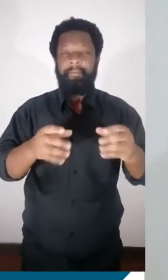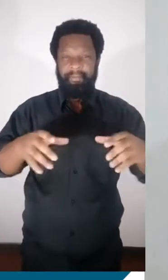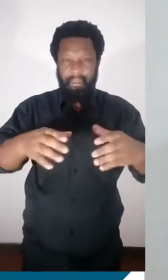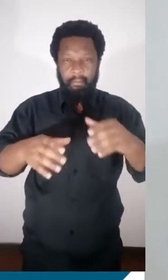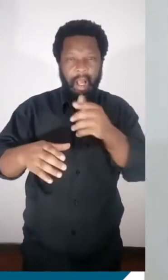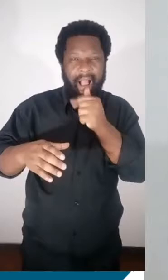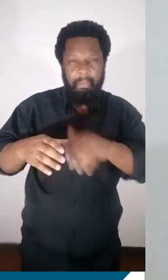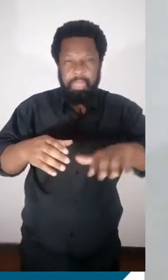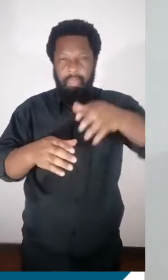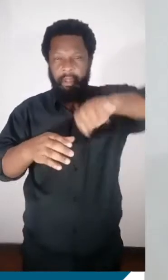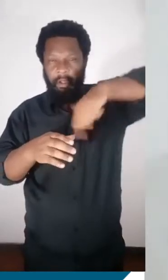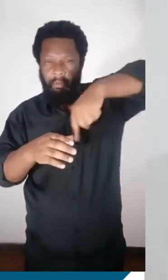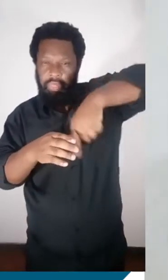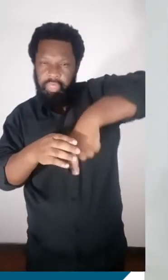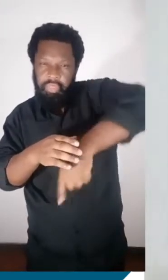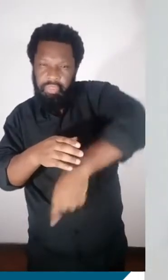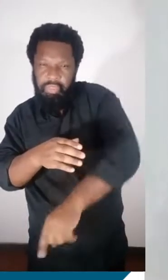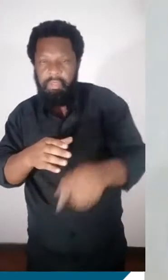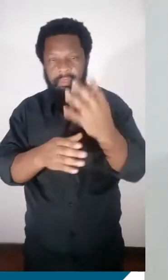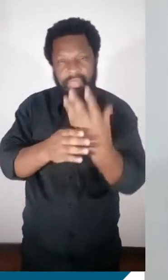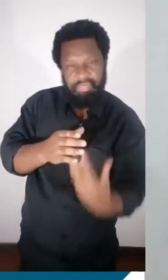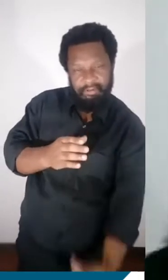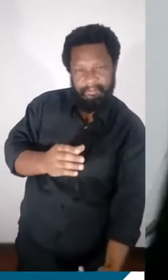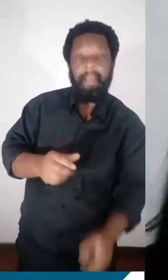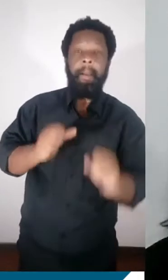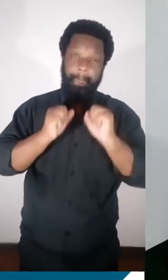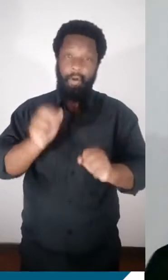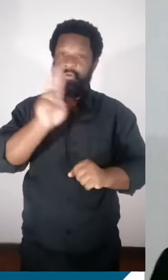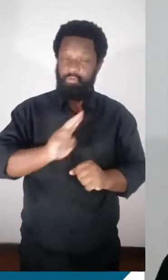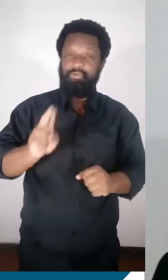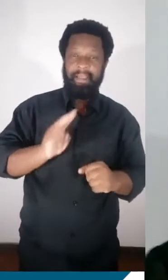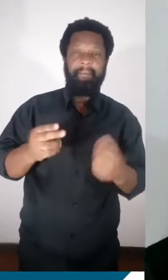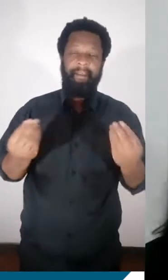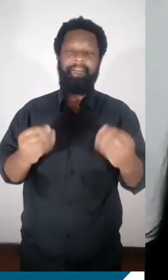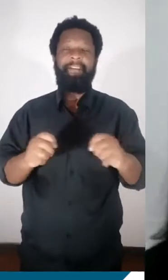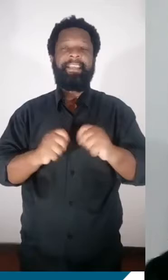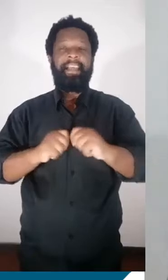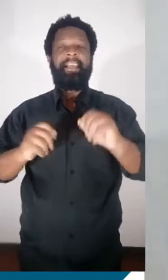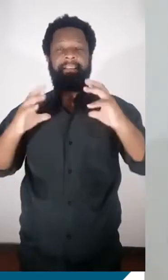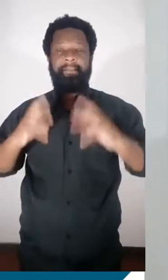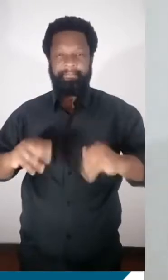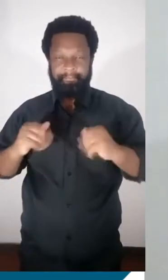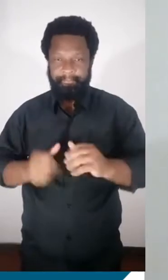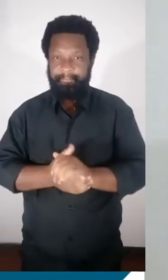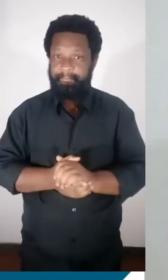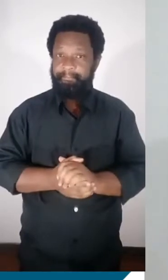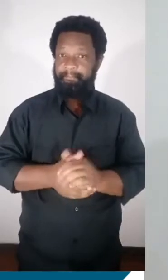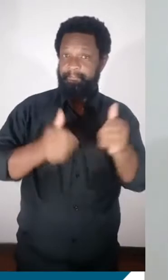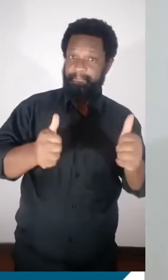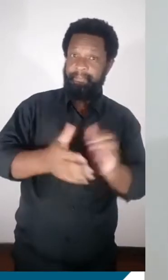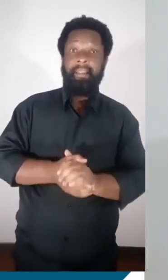como vocês podem observar, o hidróxido de sódio ele é corrosivo, por isso que ele pode ser utilizado nesse processo de